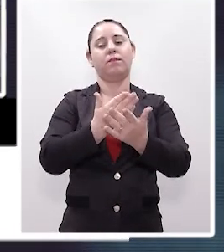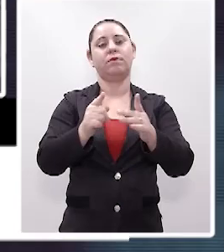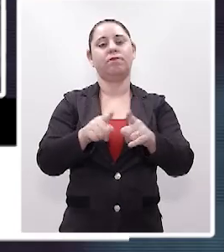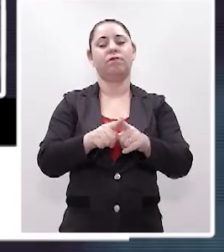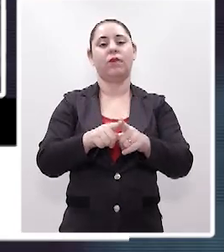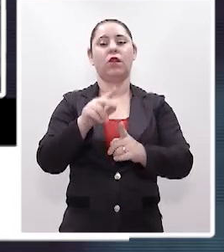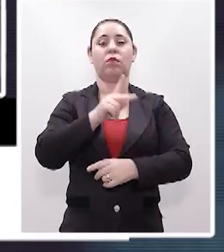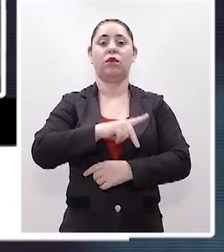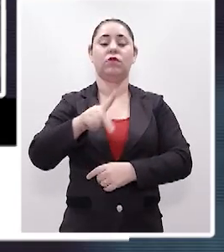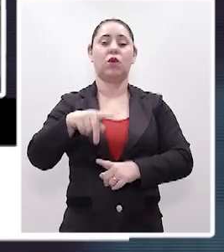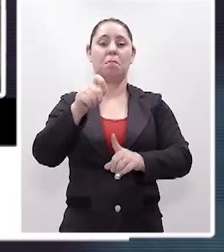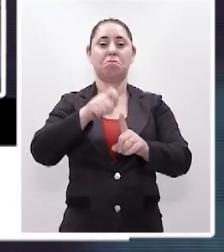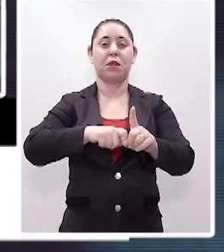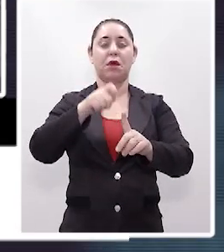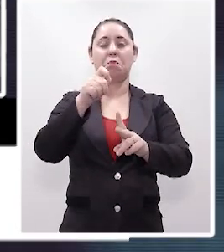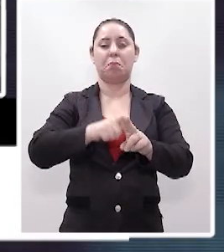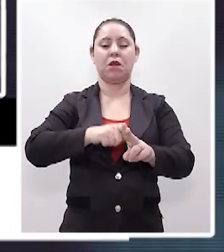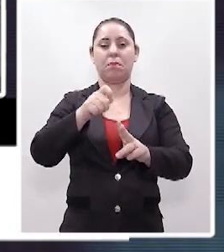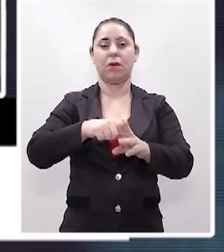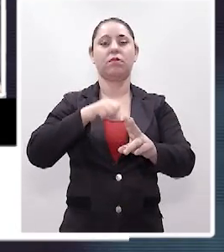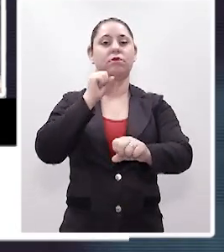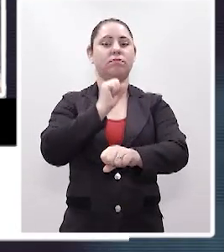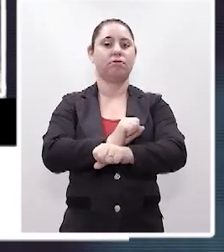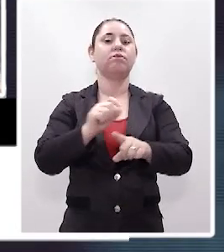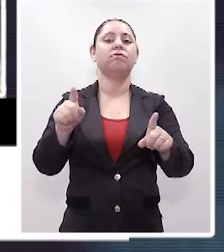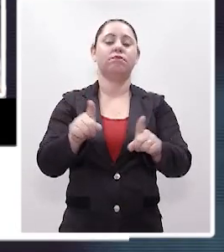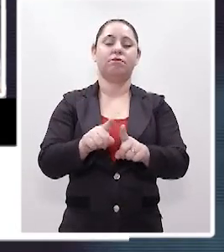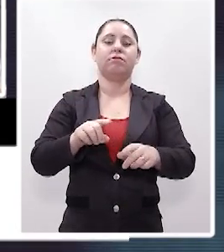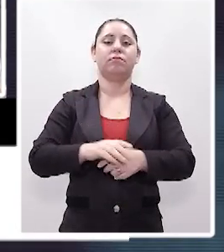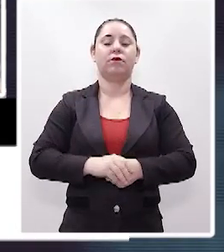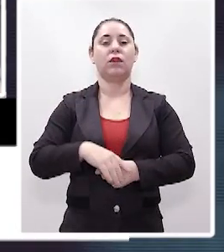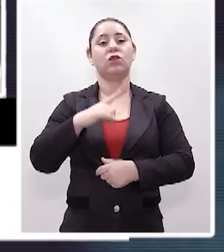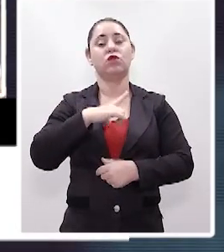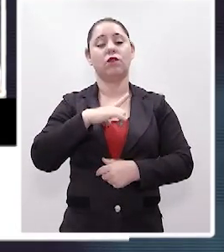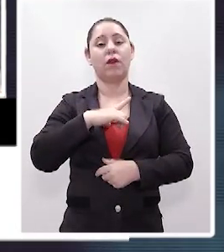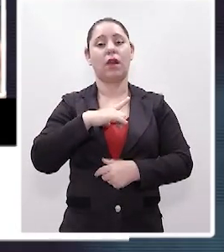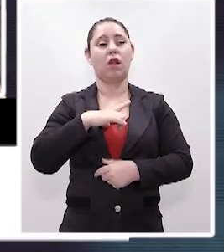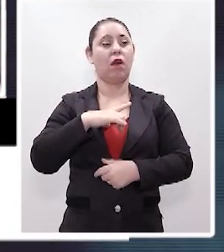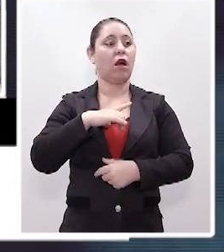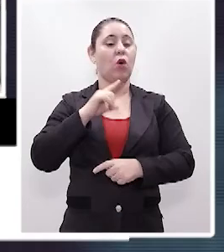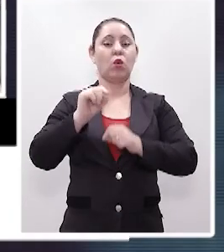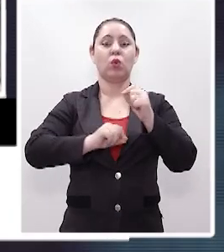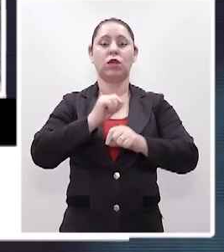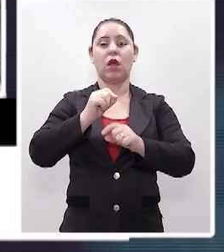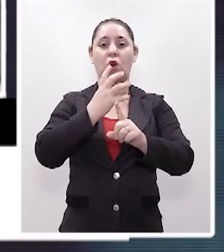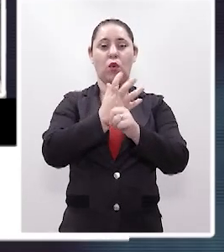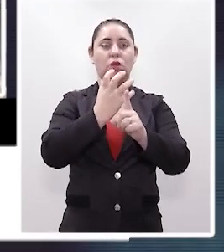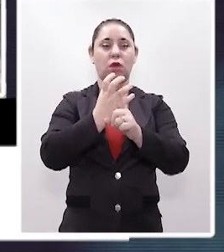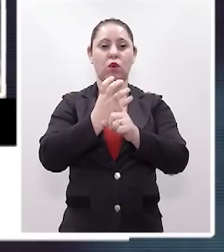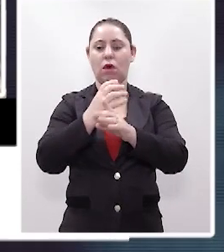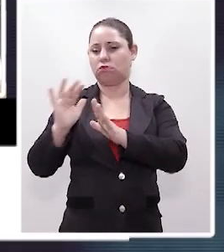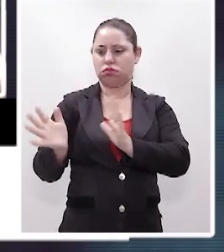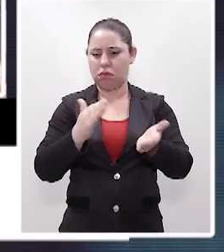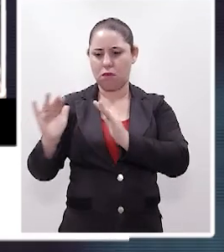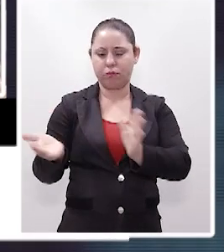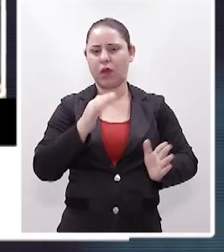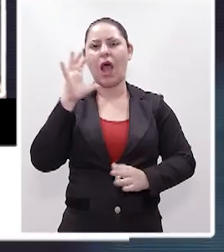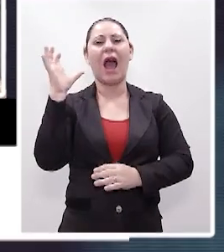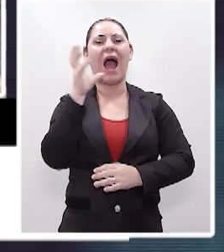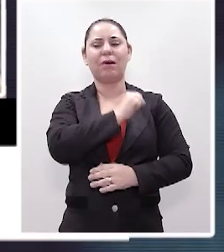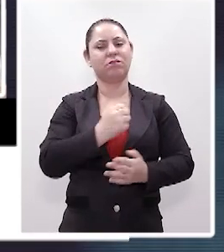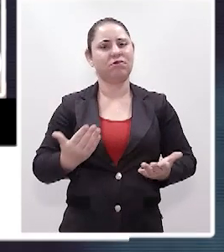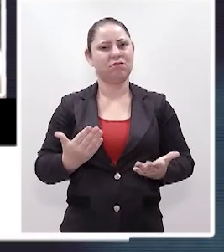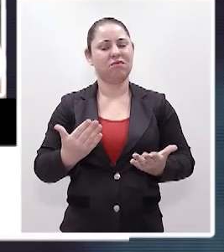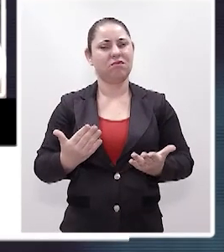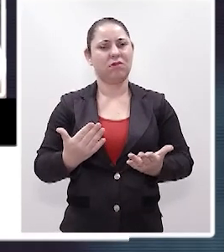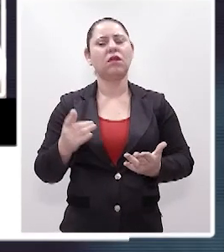por conta de meses que ficaram parados, tiveram que acelerar a matéria. Então, e é muito difícil